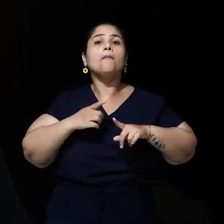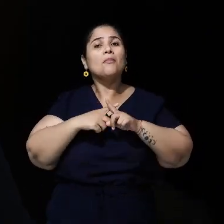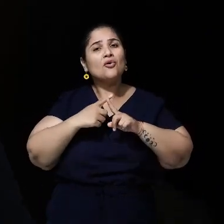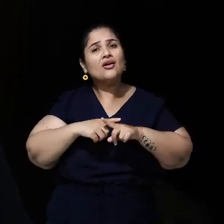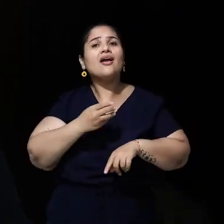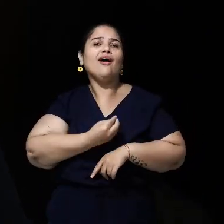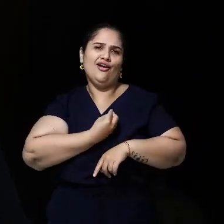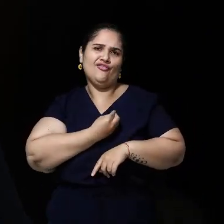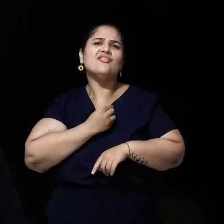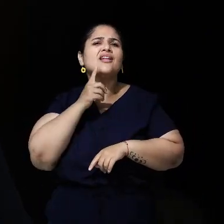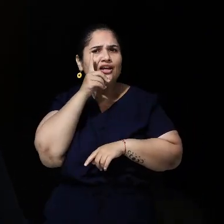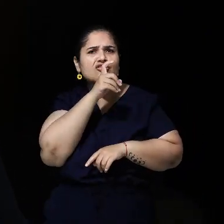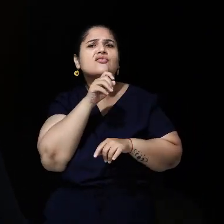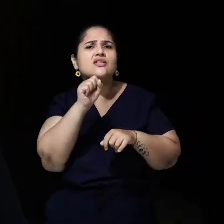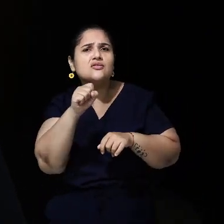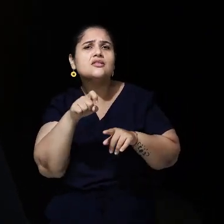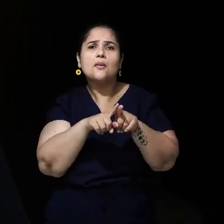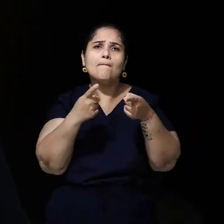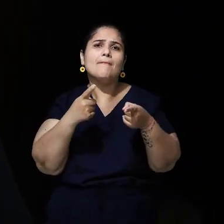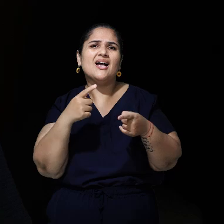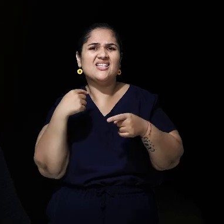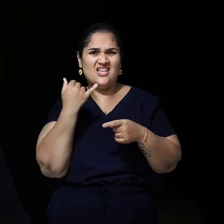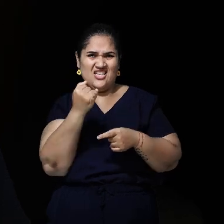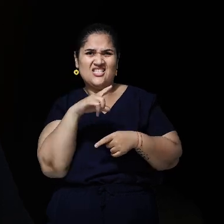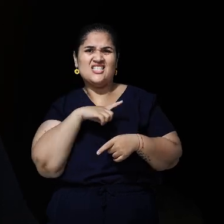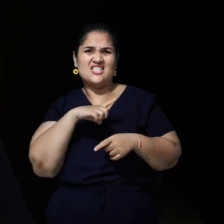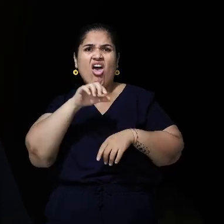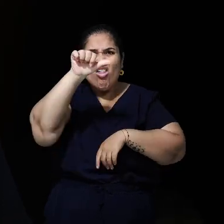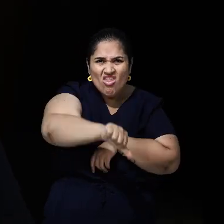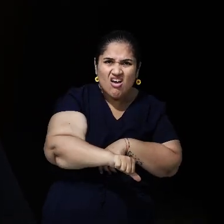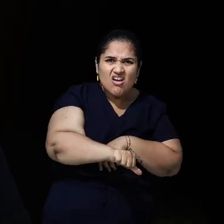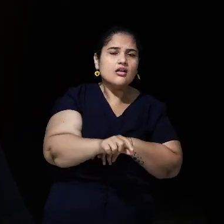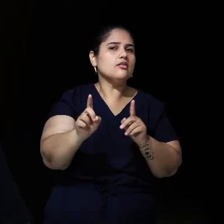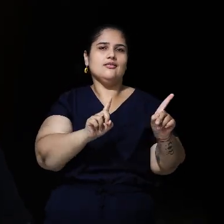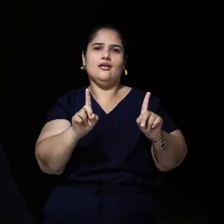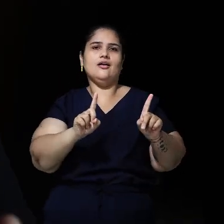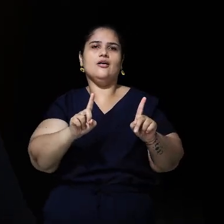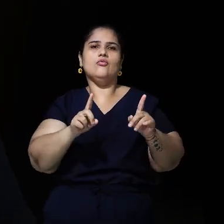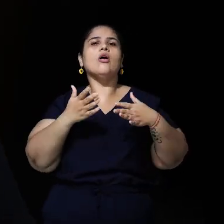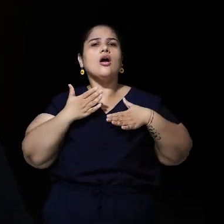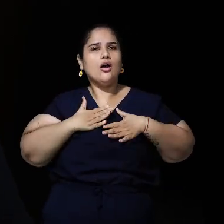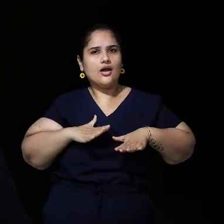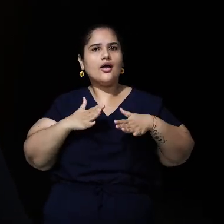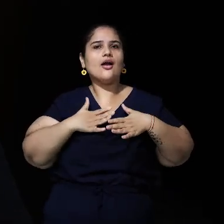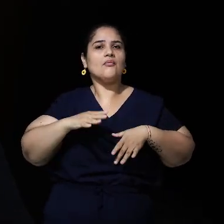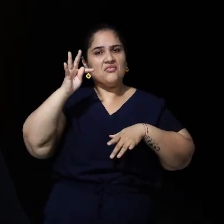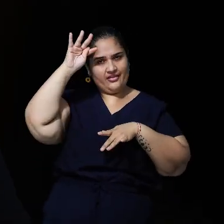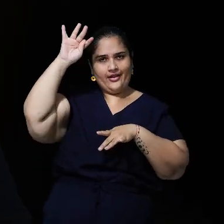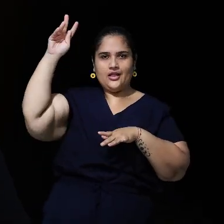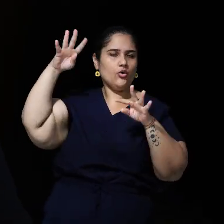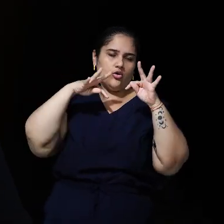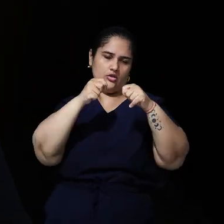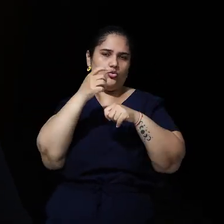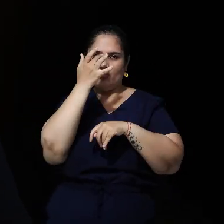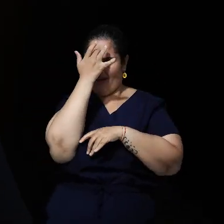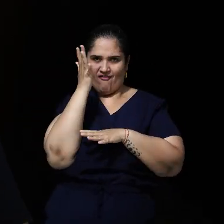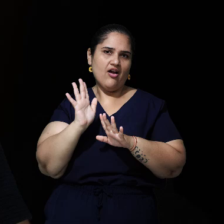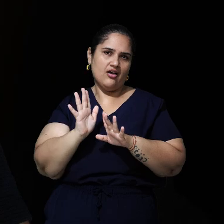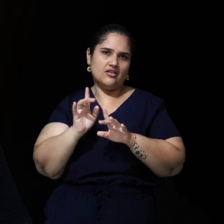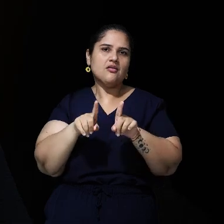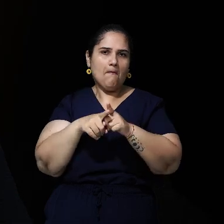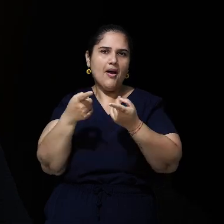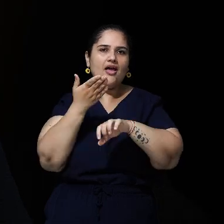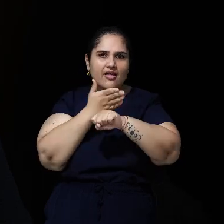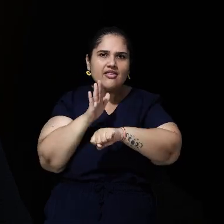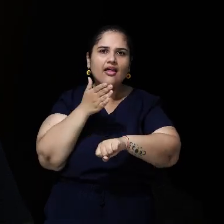se a gente for ainda tentar mais complicar, mas às vezes a gente para e fala assim, mas na teoria é muito fácil do que a prática. Mas